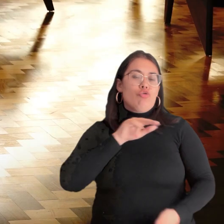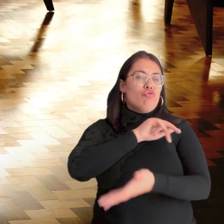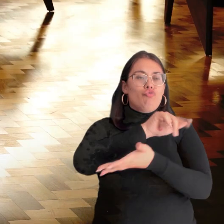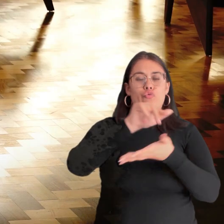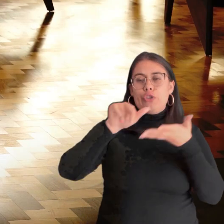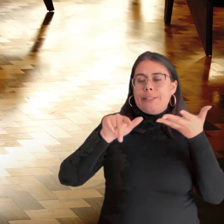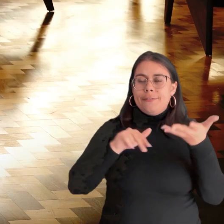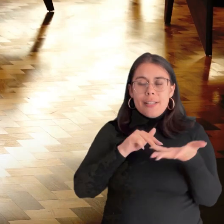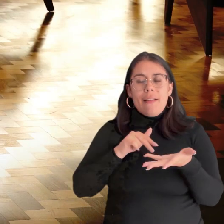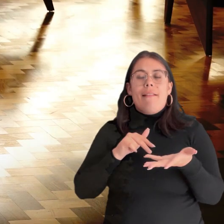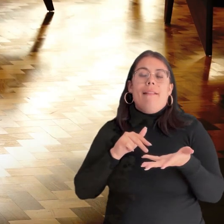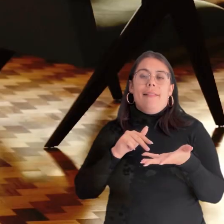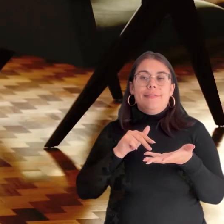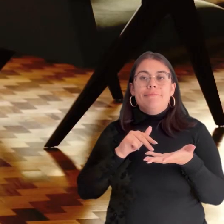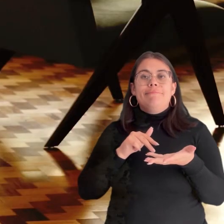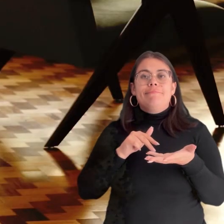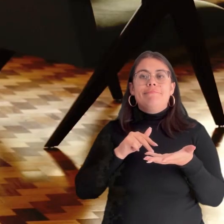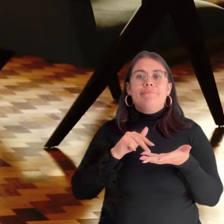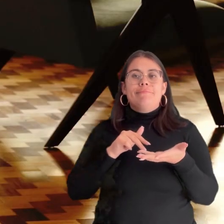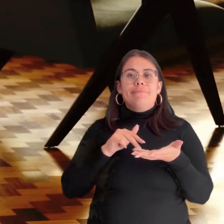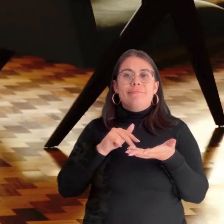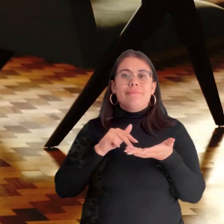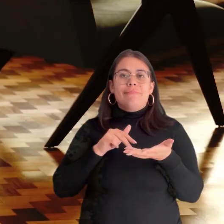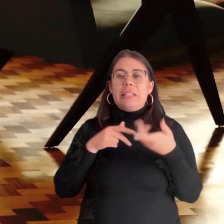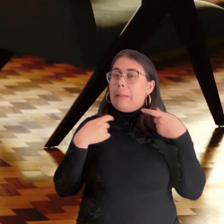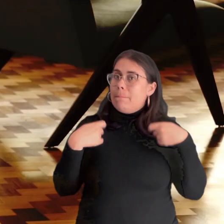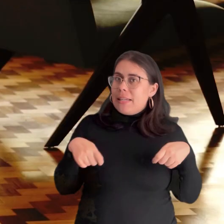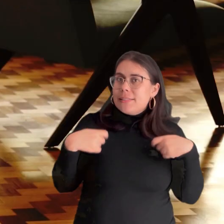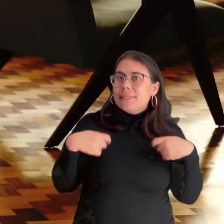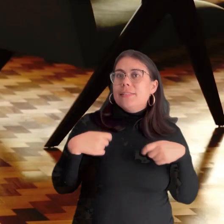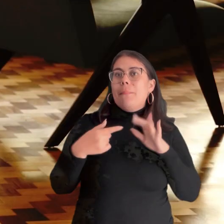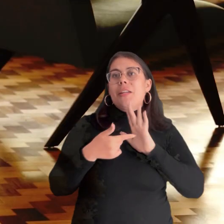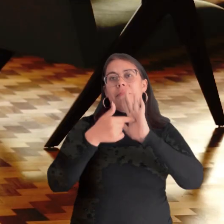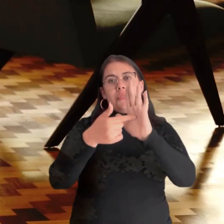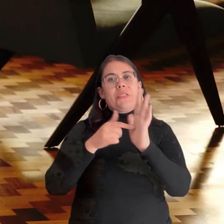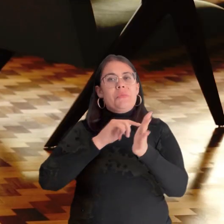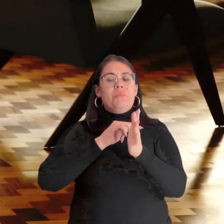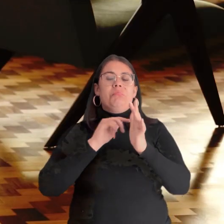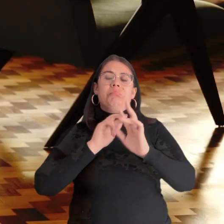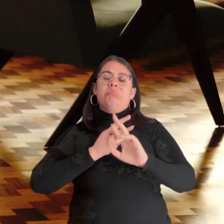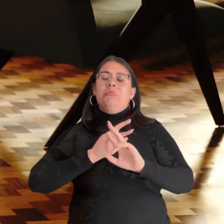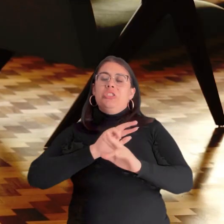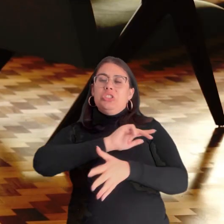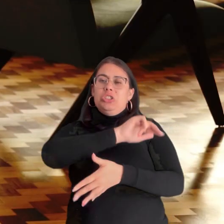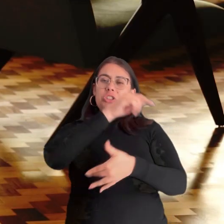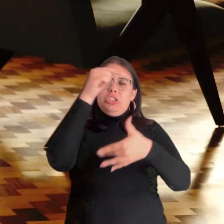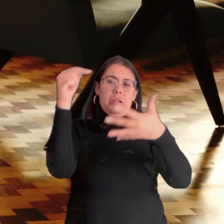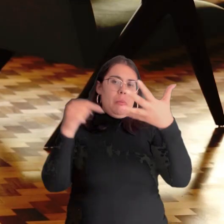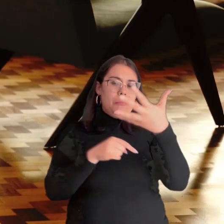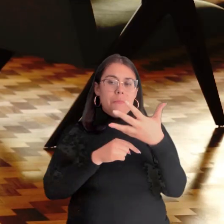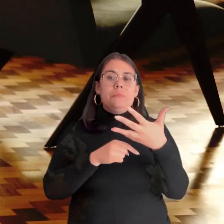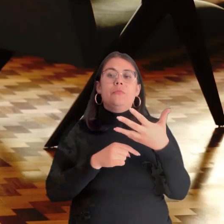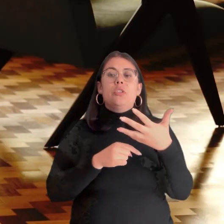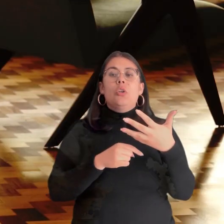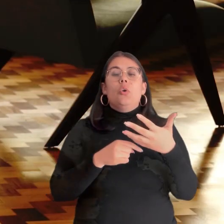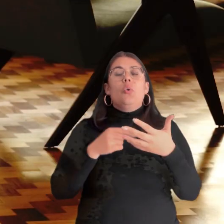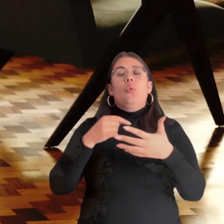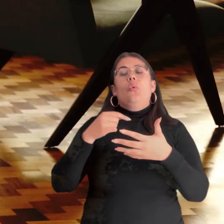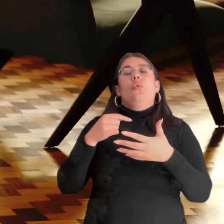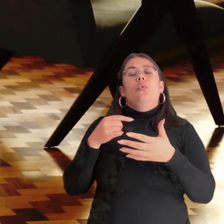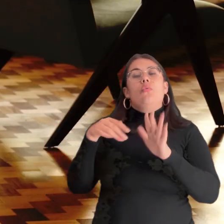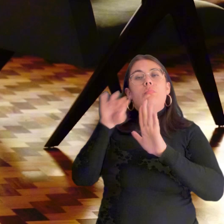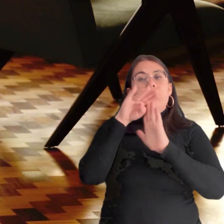necessária para exposições diversas. O processo de execução a gente acompanhou também, porque nesses casos é muito arriscado a gente,